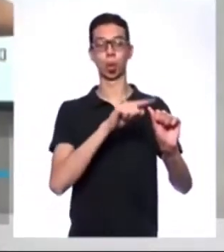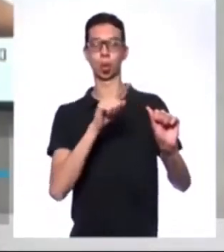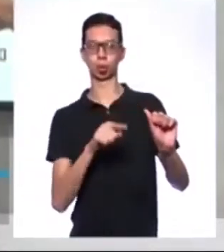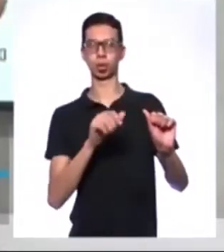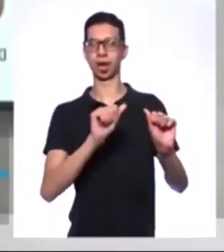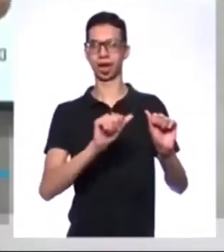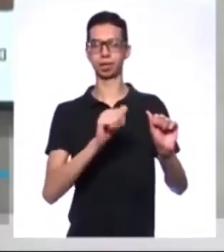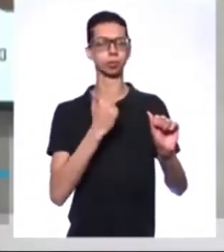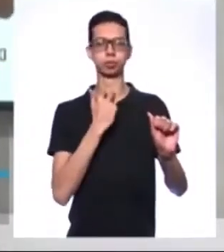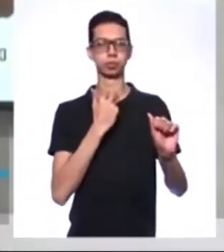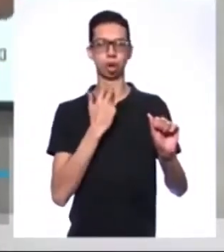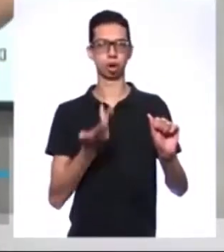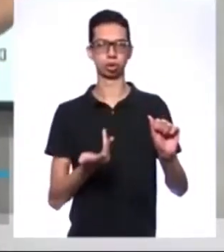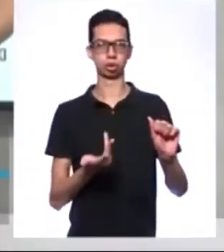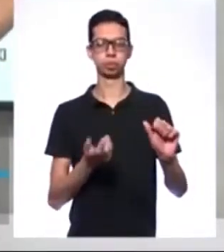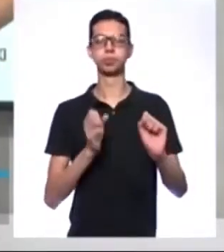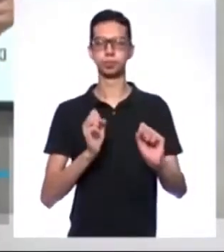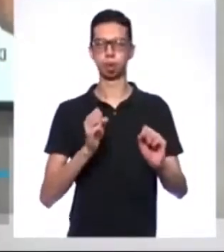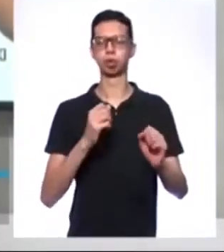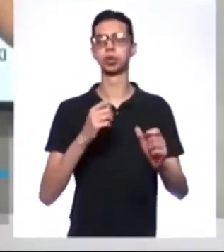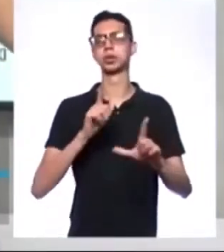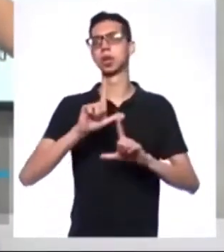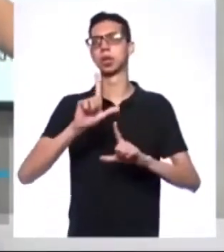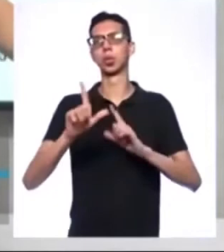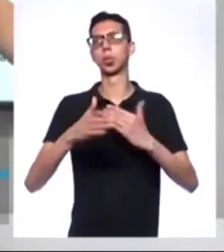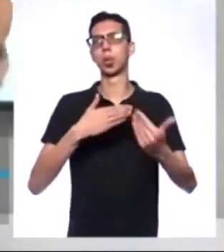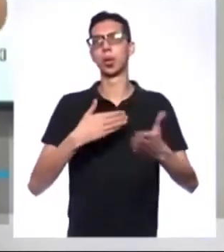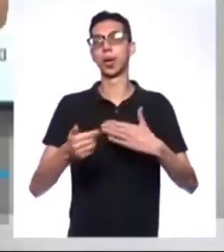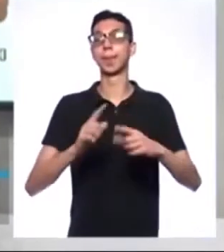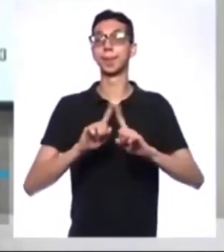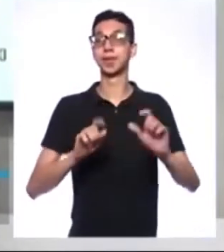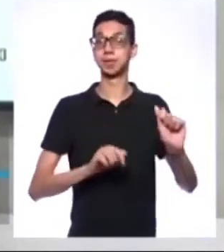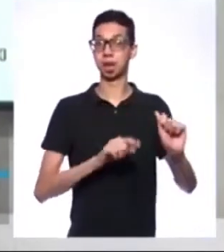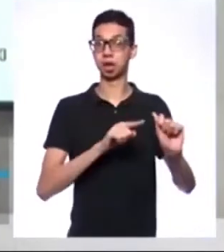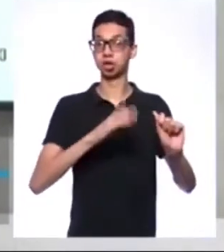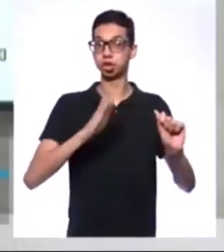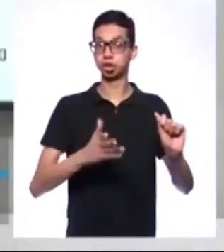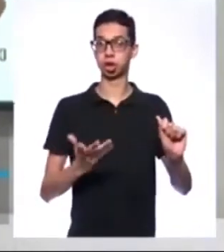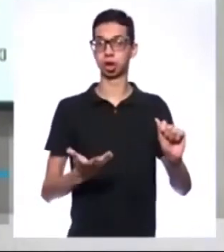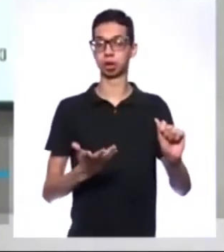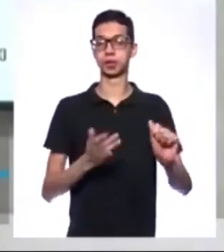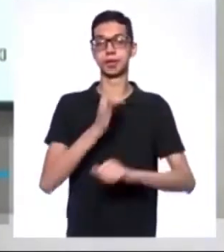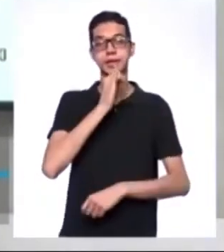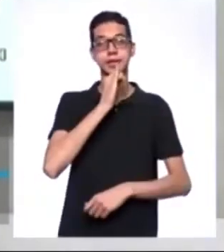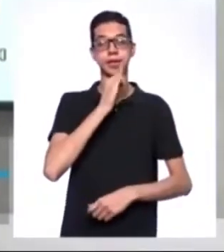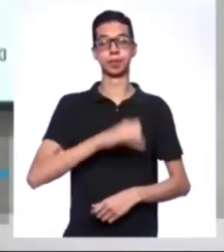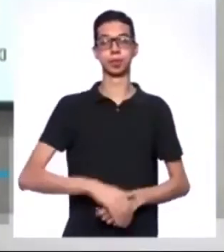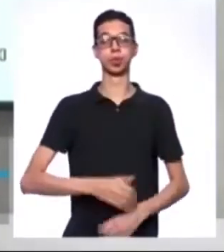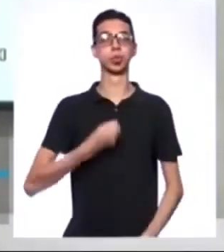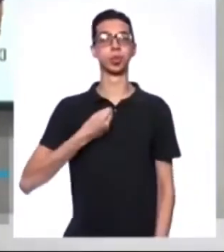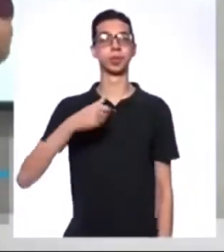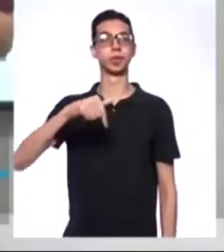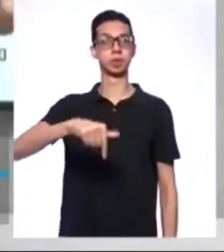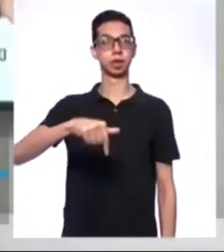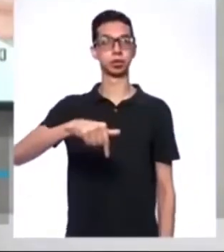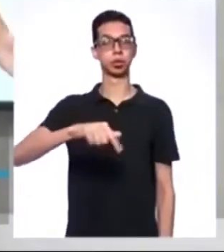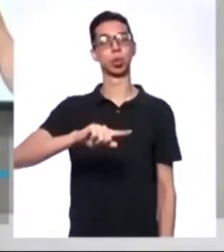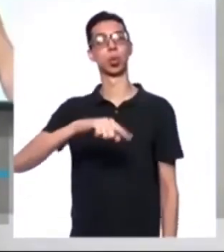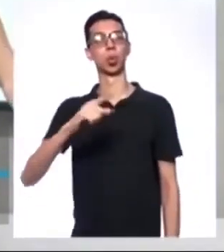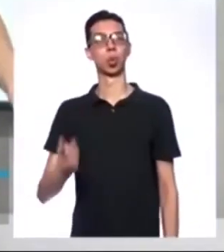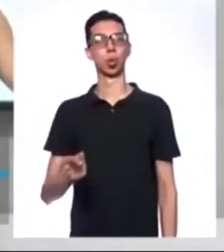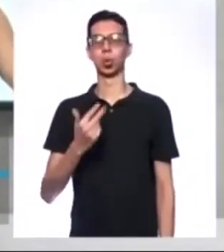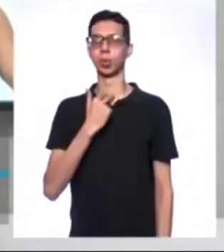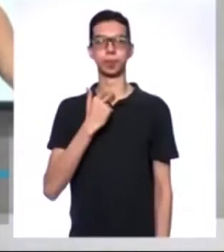pode será a próxima pode ser qualquer letra menos o aqui já foi se o algarismo de repente por sete o